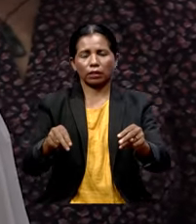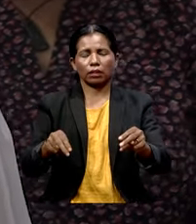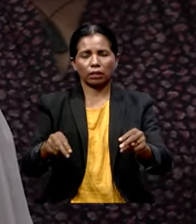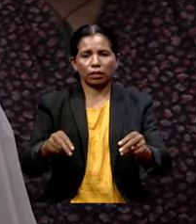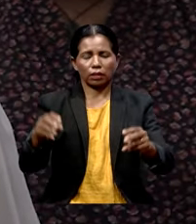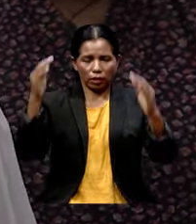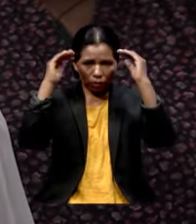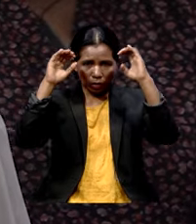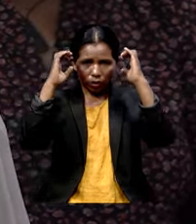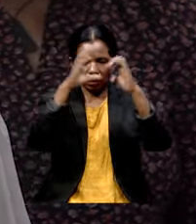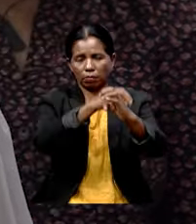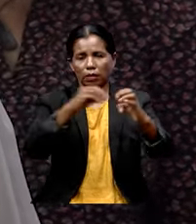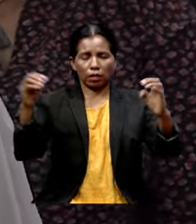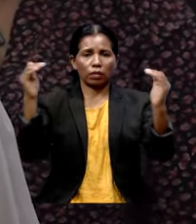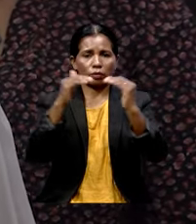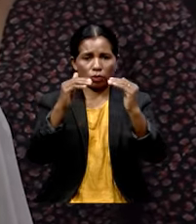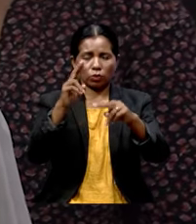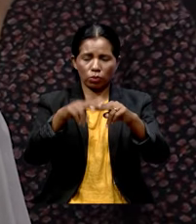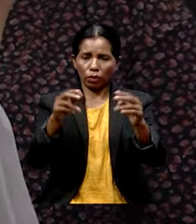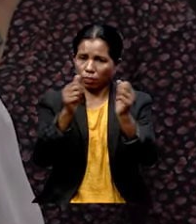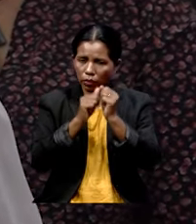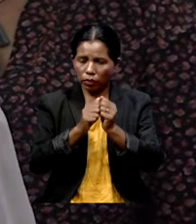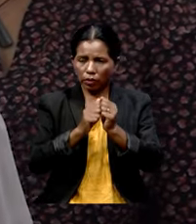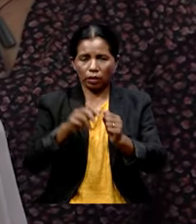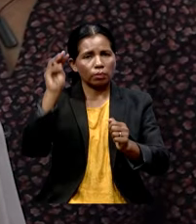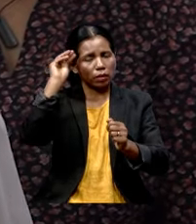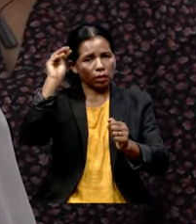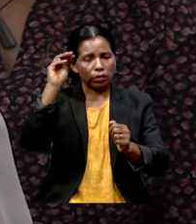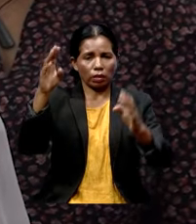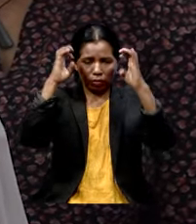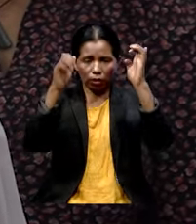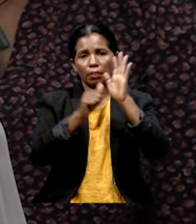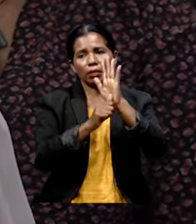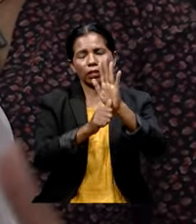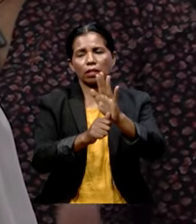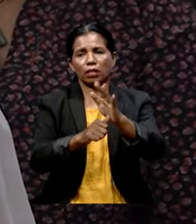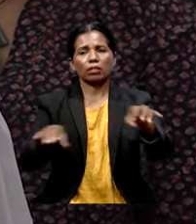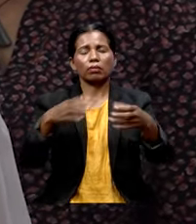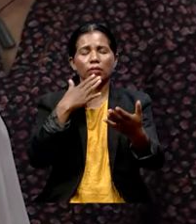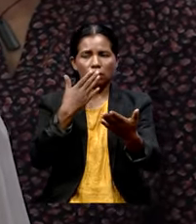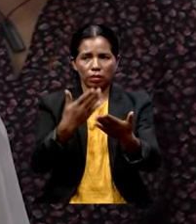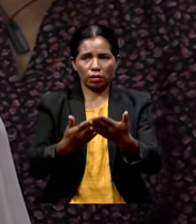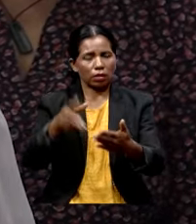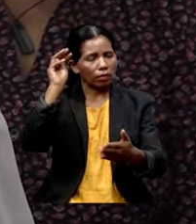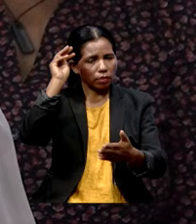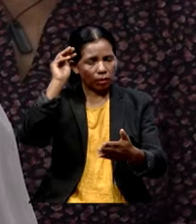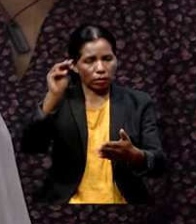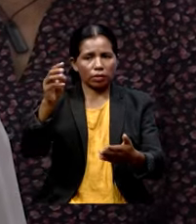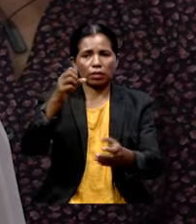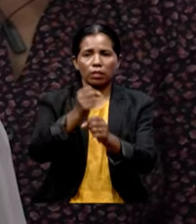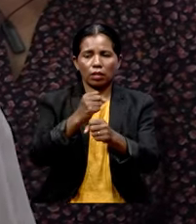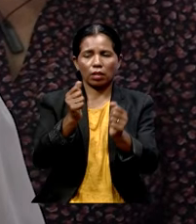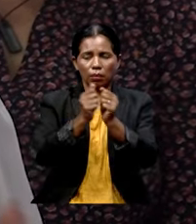bele turhamuto, e momento neba, Ministério da Educação se apresenta progresso, nebema Ministério atingiu na hamuto